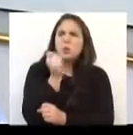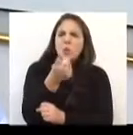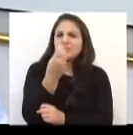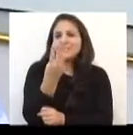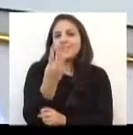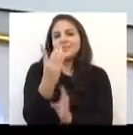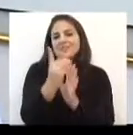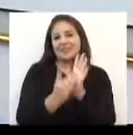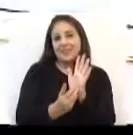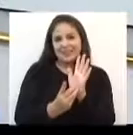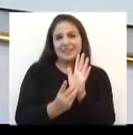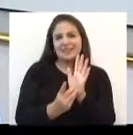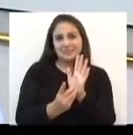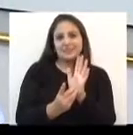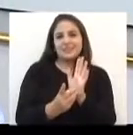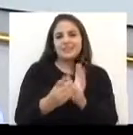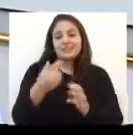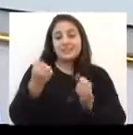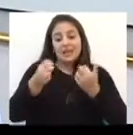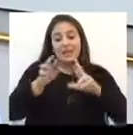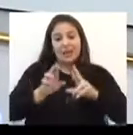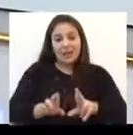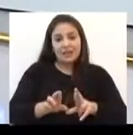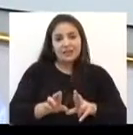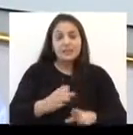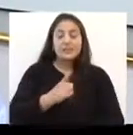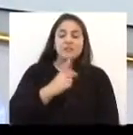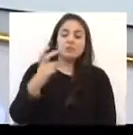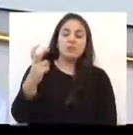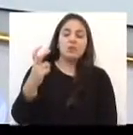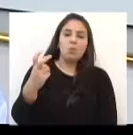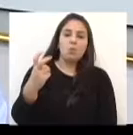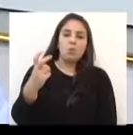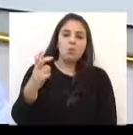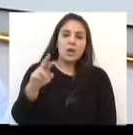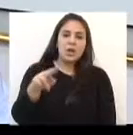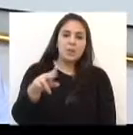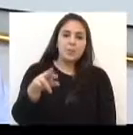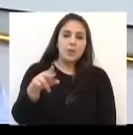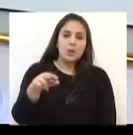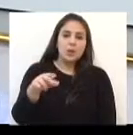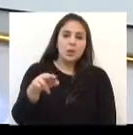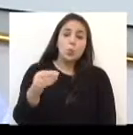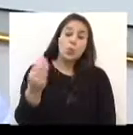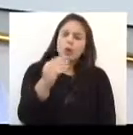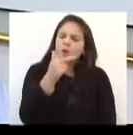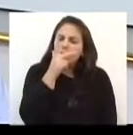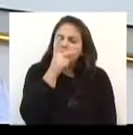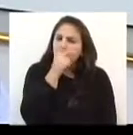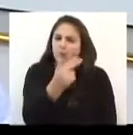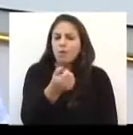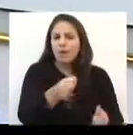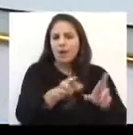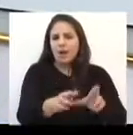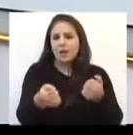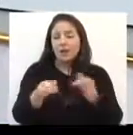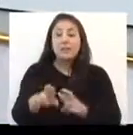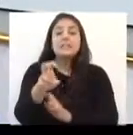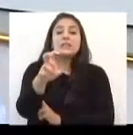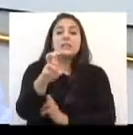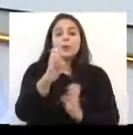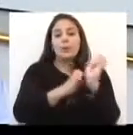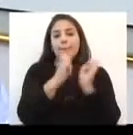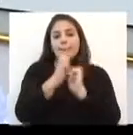décadas está nessa área aí. A partir dali os 5 irmãos colocaram o mesmo segmento. Então é 5 empresas hoje distribuídas